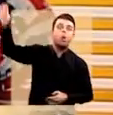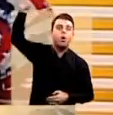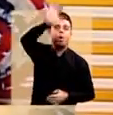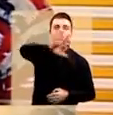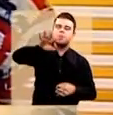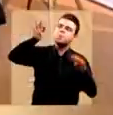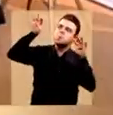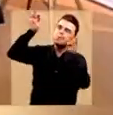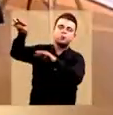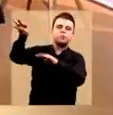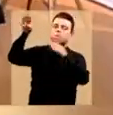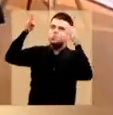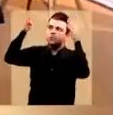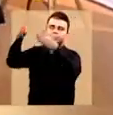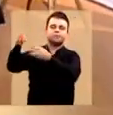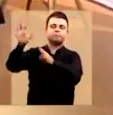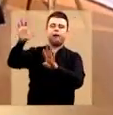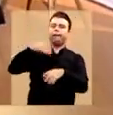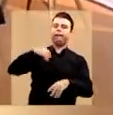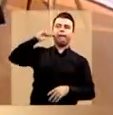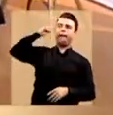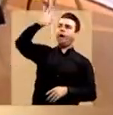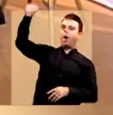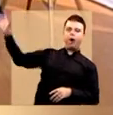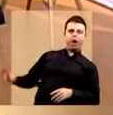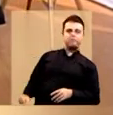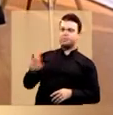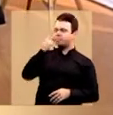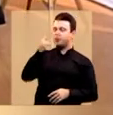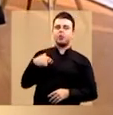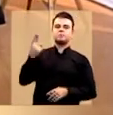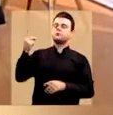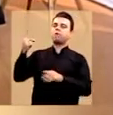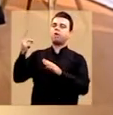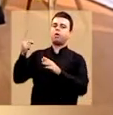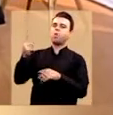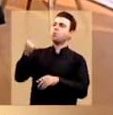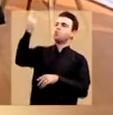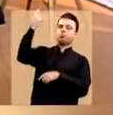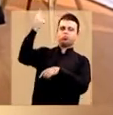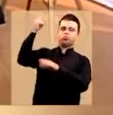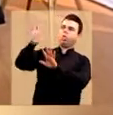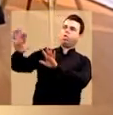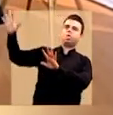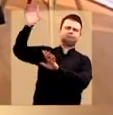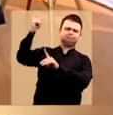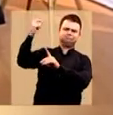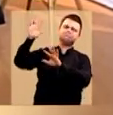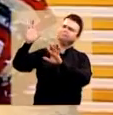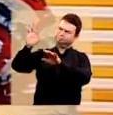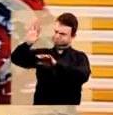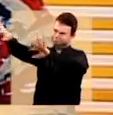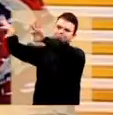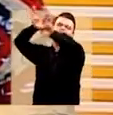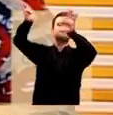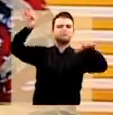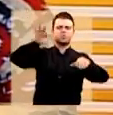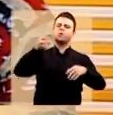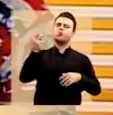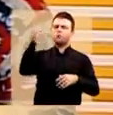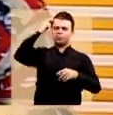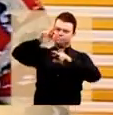das artes é... E, e aí quando me fala de África, África é uma coisa só, né? Não é isso, né? Então acaba desconectando,